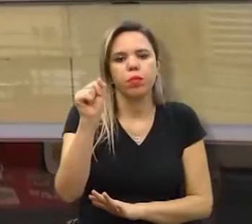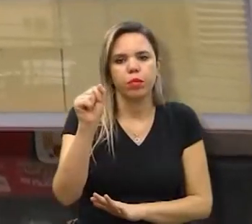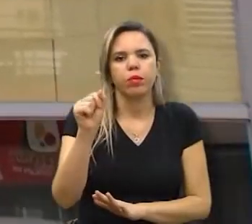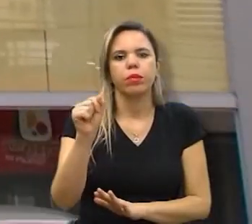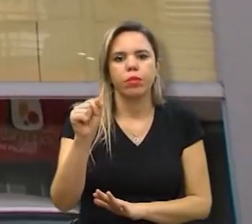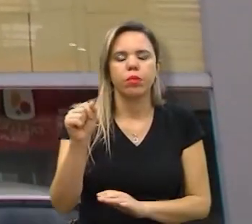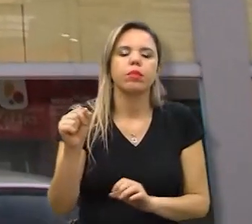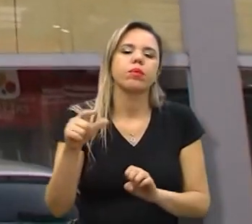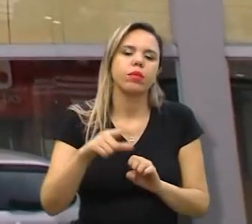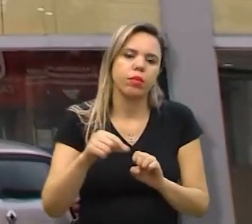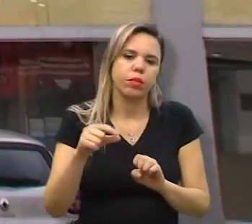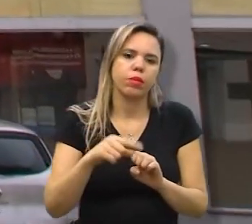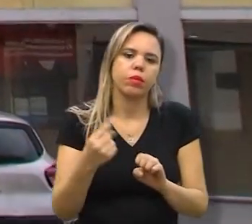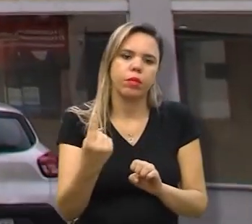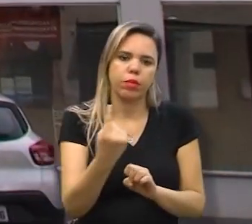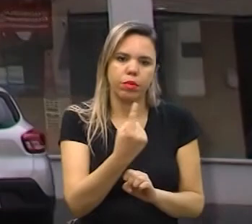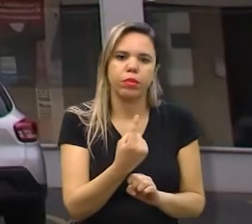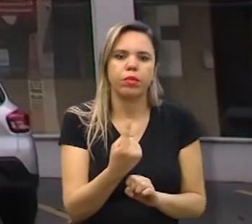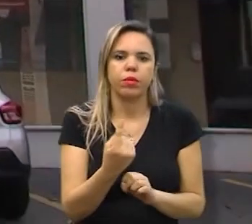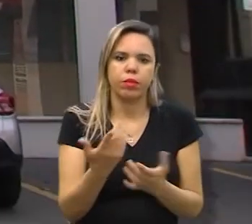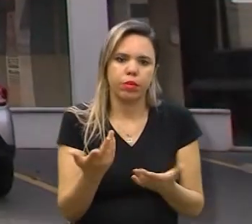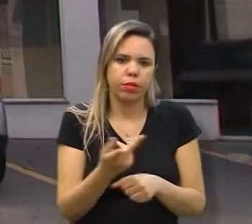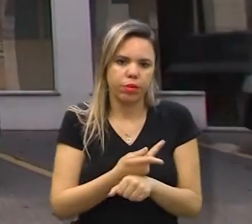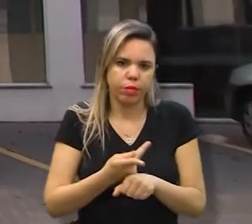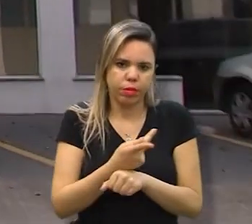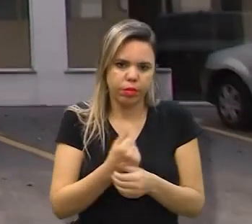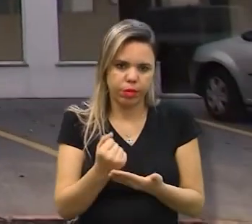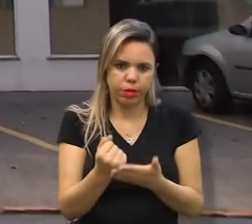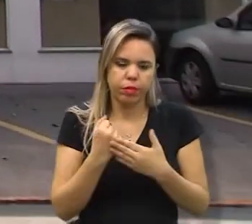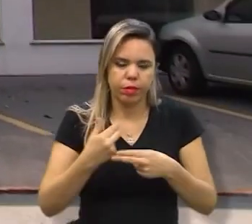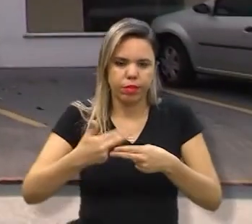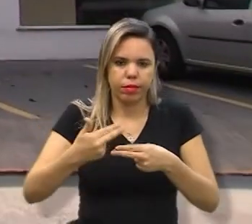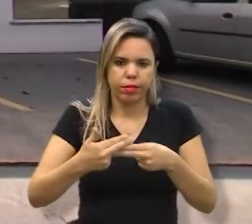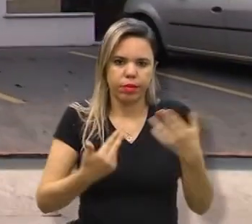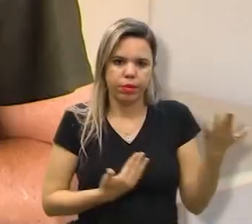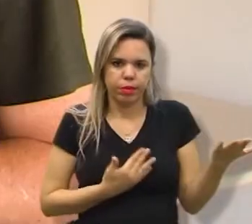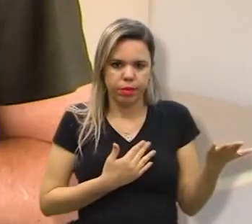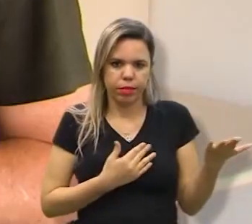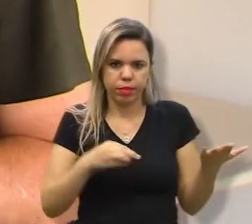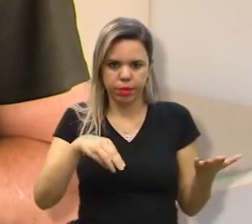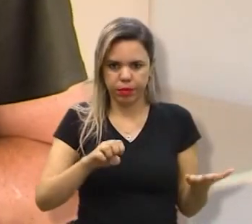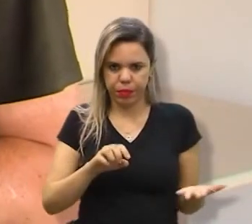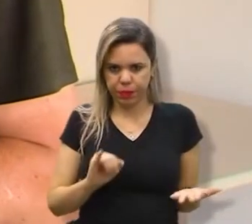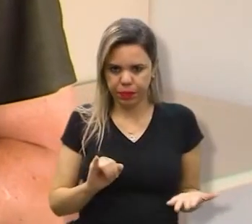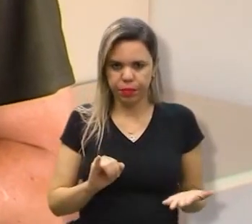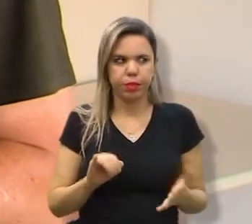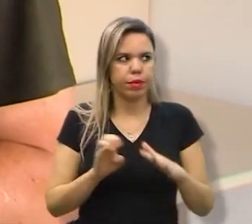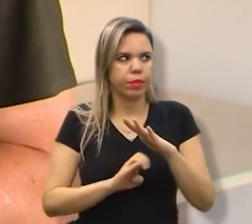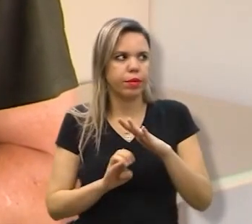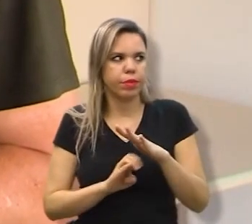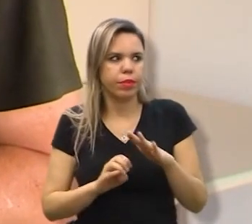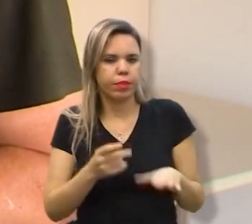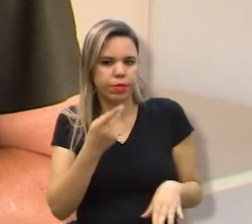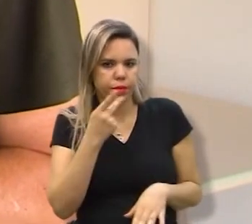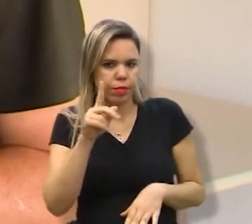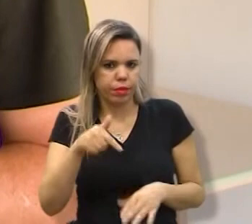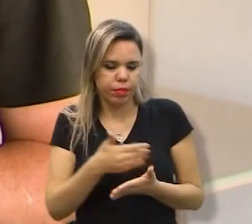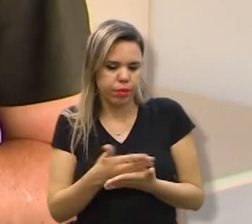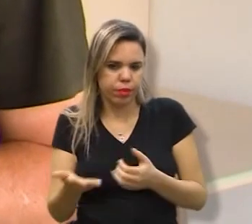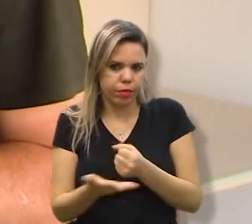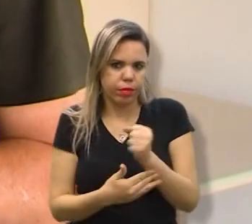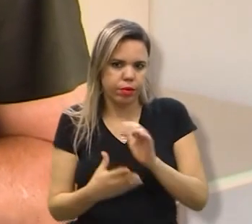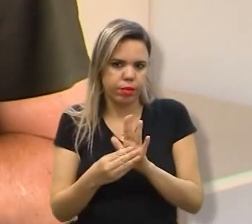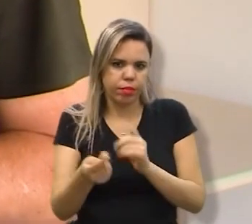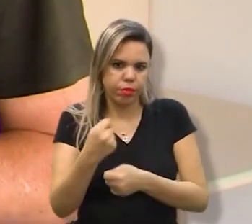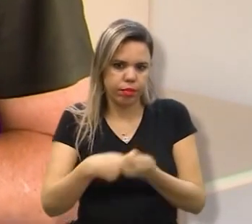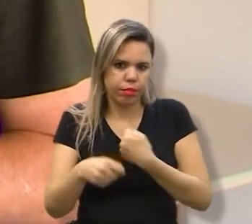faturamento para um microempreendedor individual. E aí ele procurou a ajuda do Sebrae. O MEI é uma empresa que a gente fala que é o